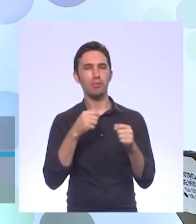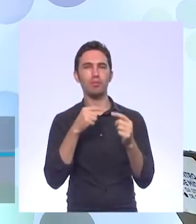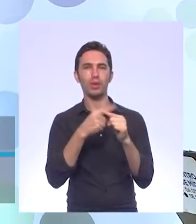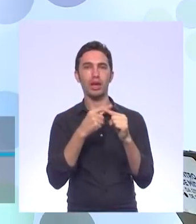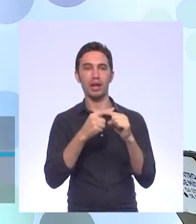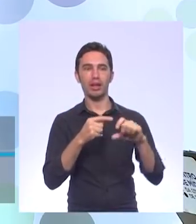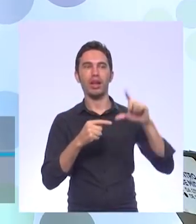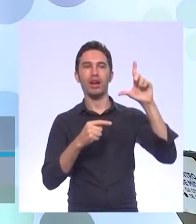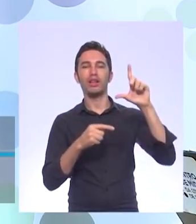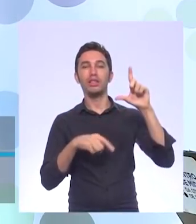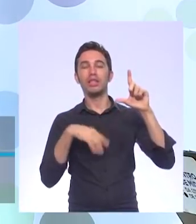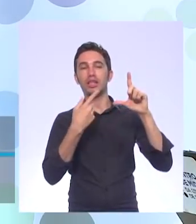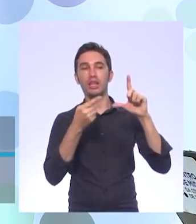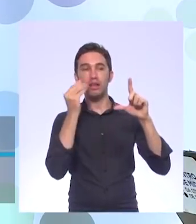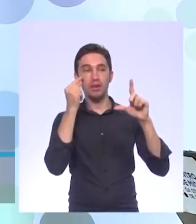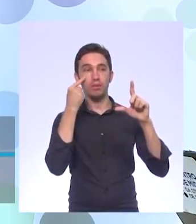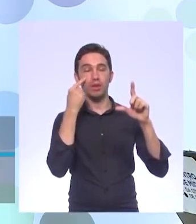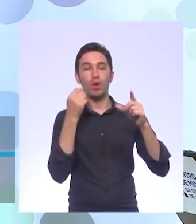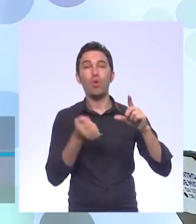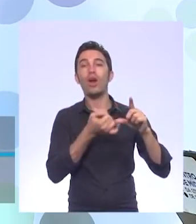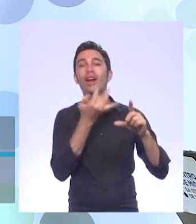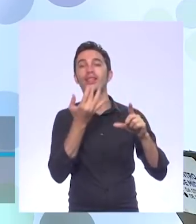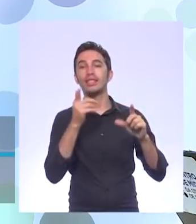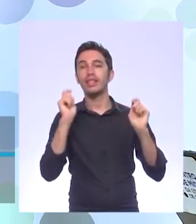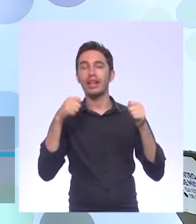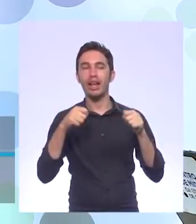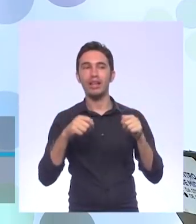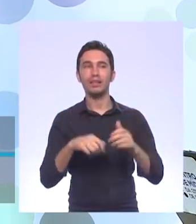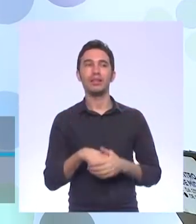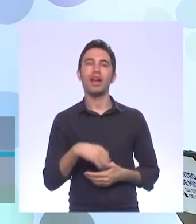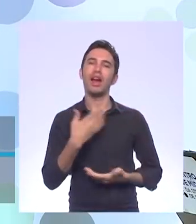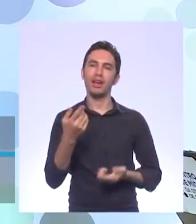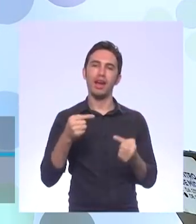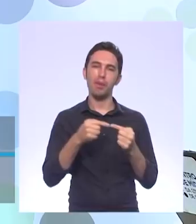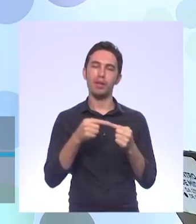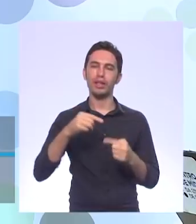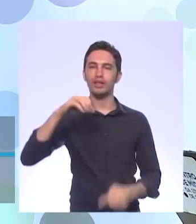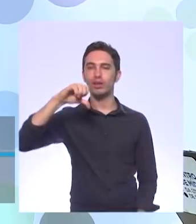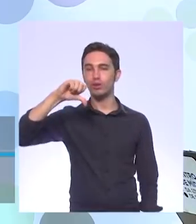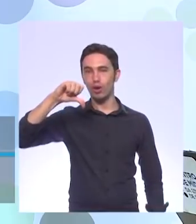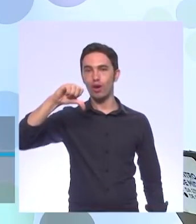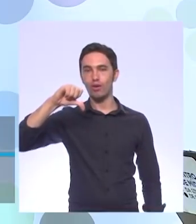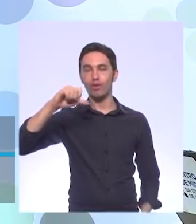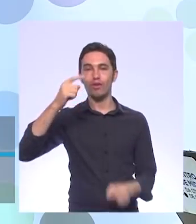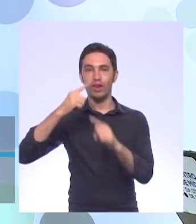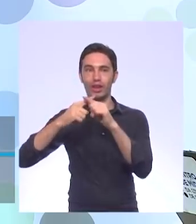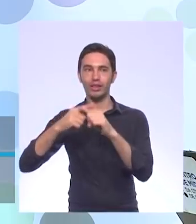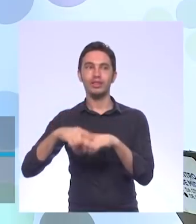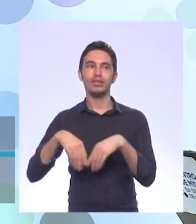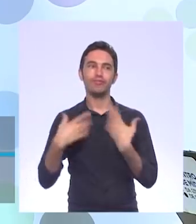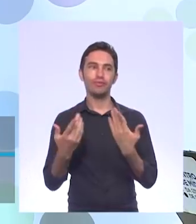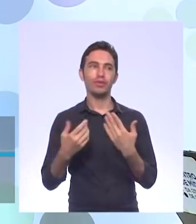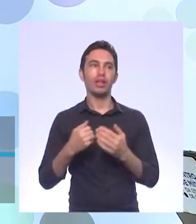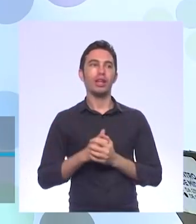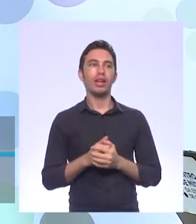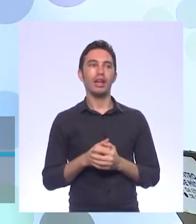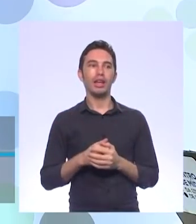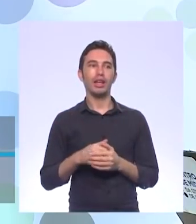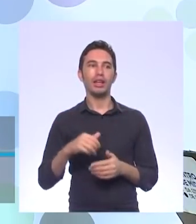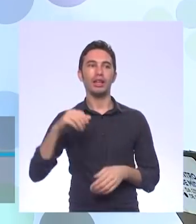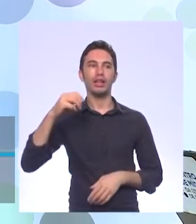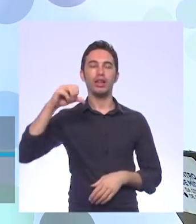4 e a gente vê que é o nove né 9 X4 da 36 cabe36 aqui faz a subtração